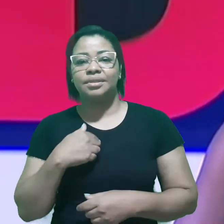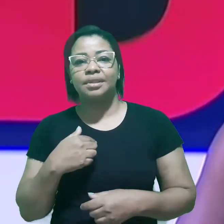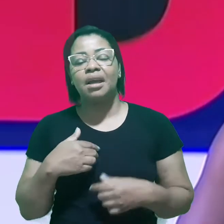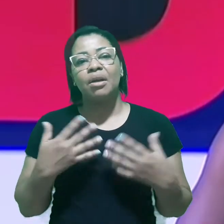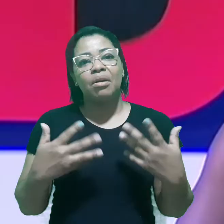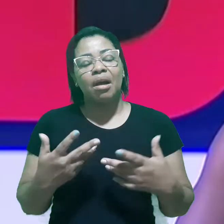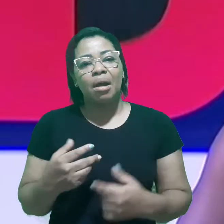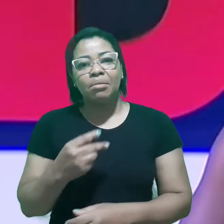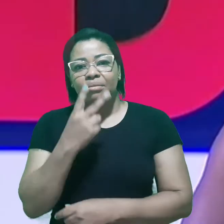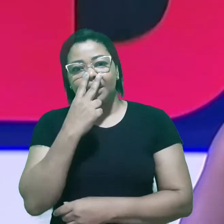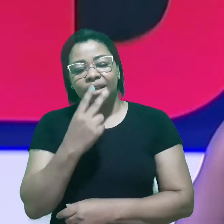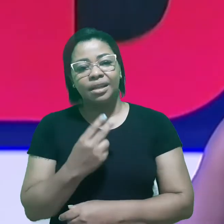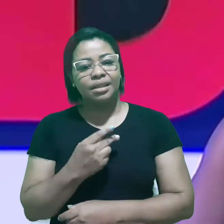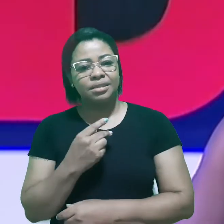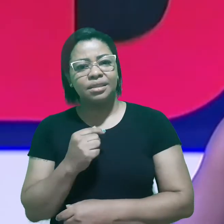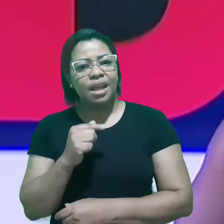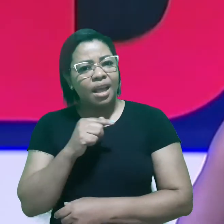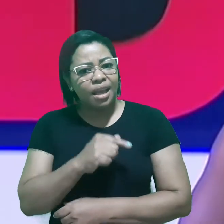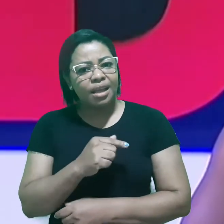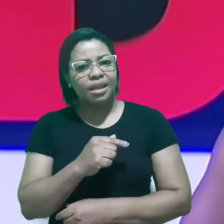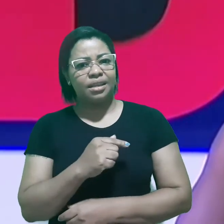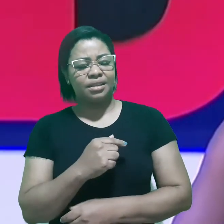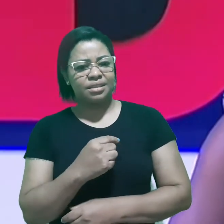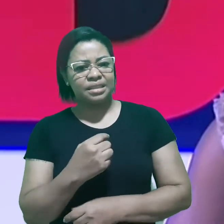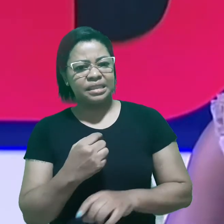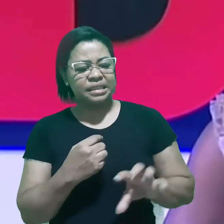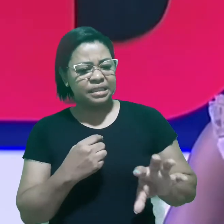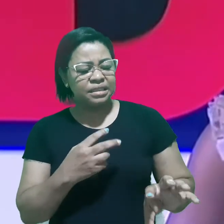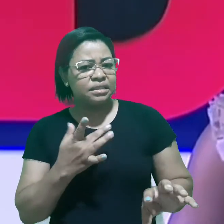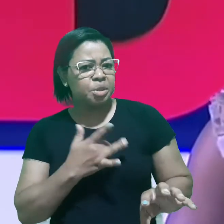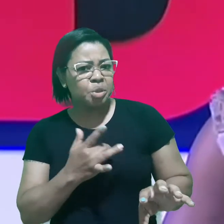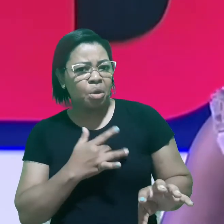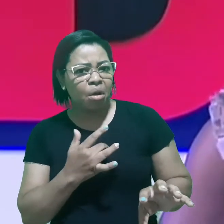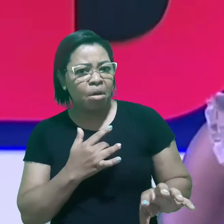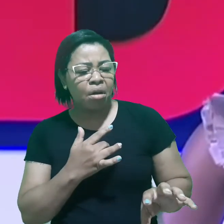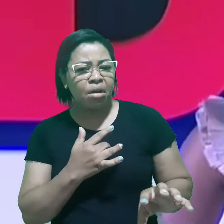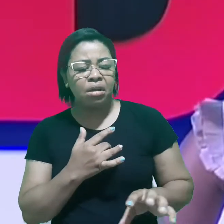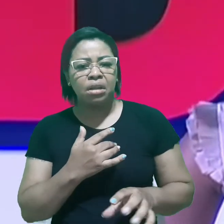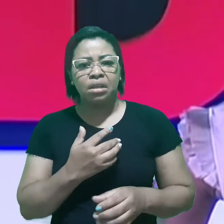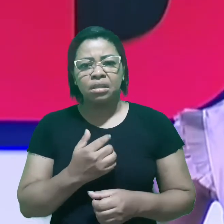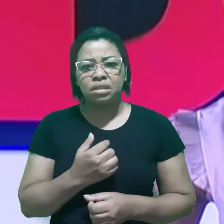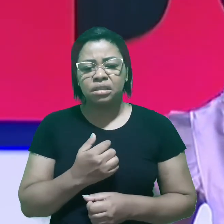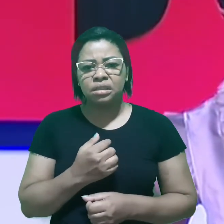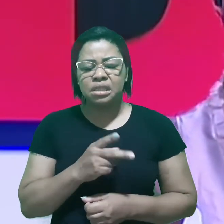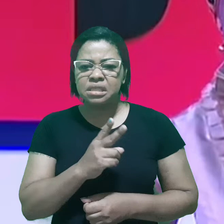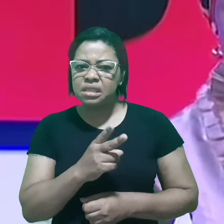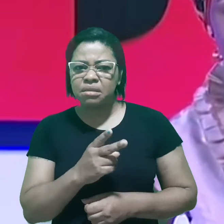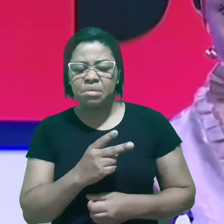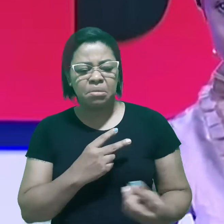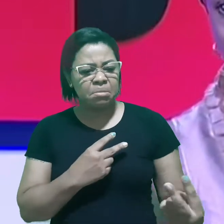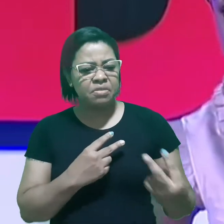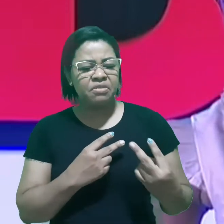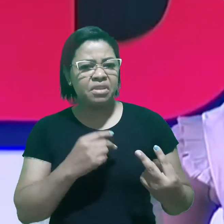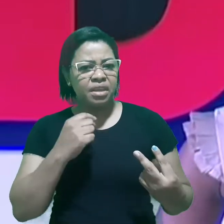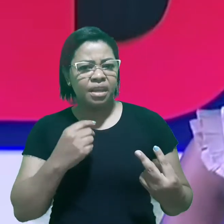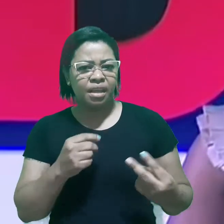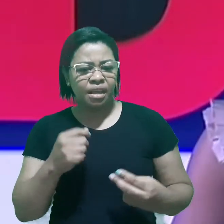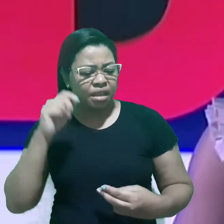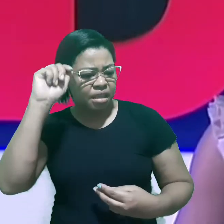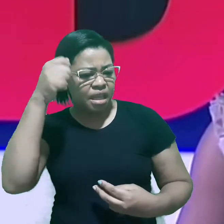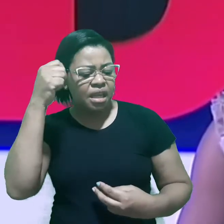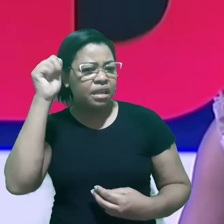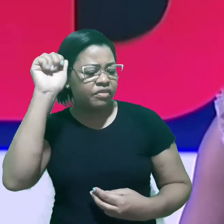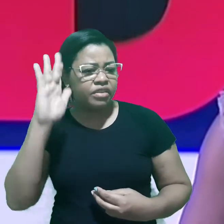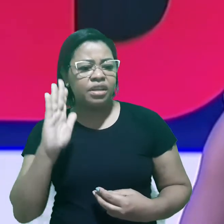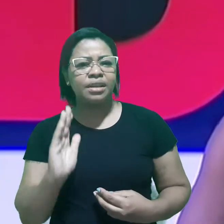mesmo de ter me visto. Sua posição padrão para comigo, como uma africana, era um tipo de arrogância bem intencionada,